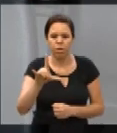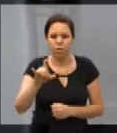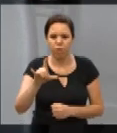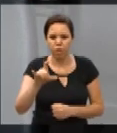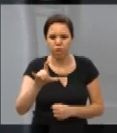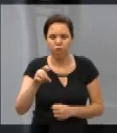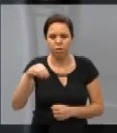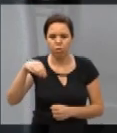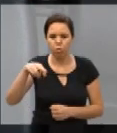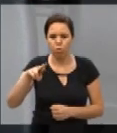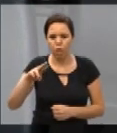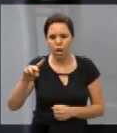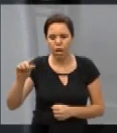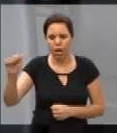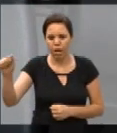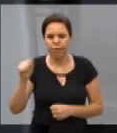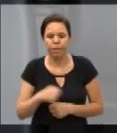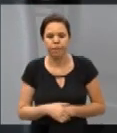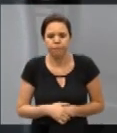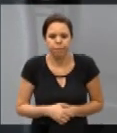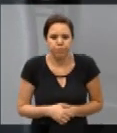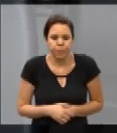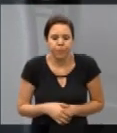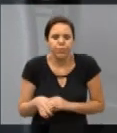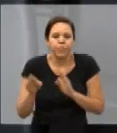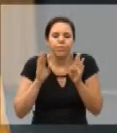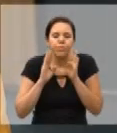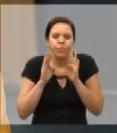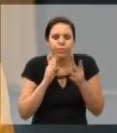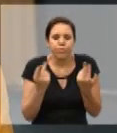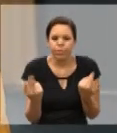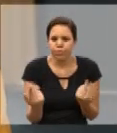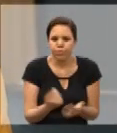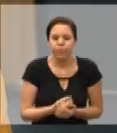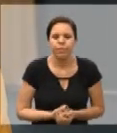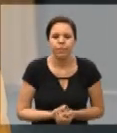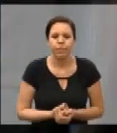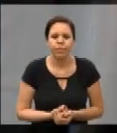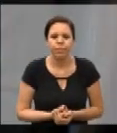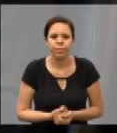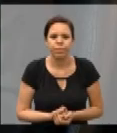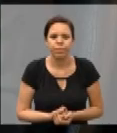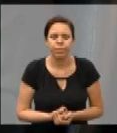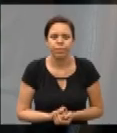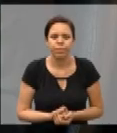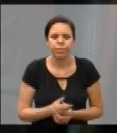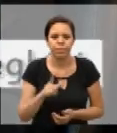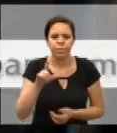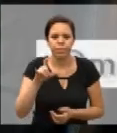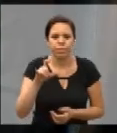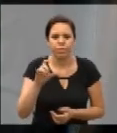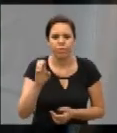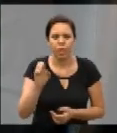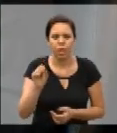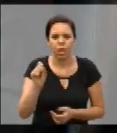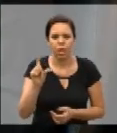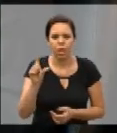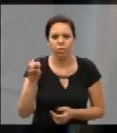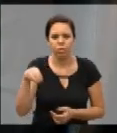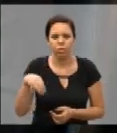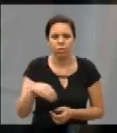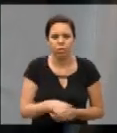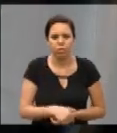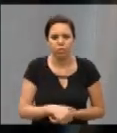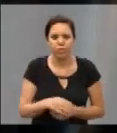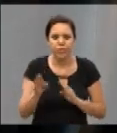Moara Semeghini, e Facebook também. Perfeito. Tá bom. Meu Instagram é Elcio Henriques,